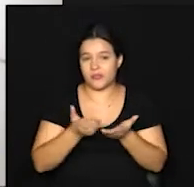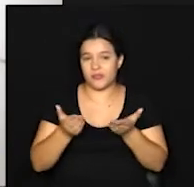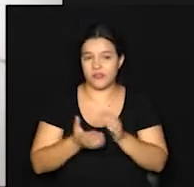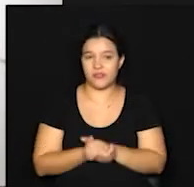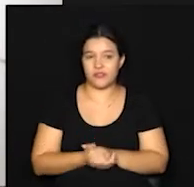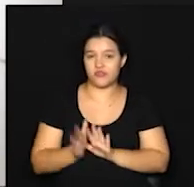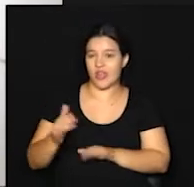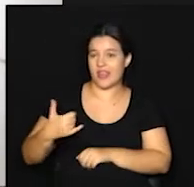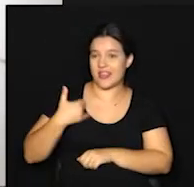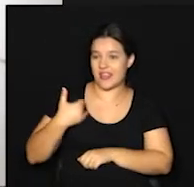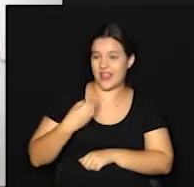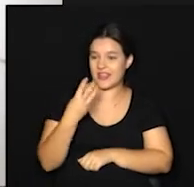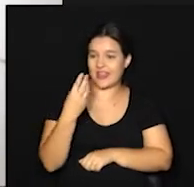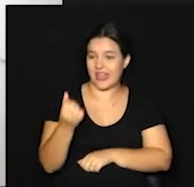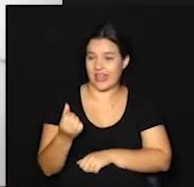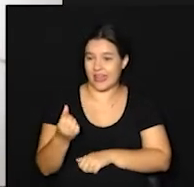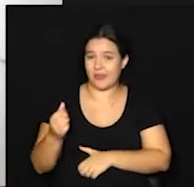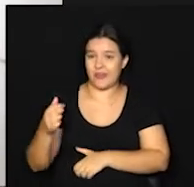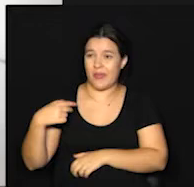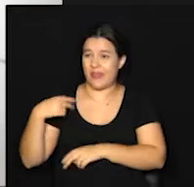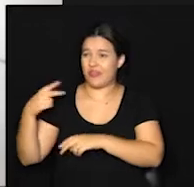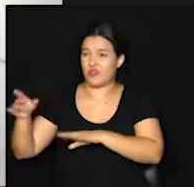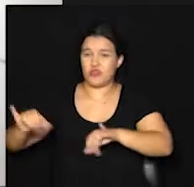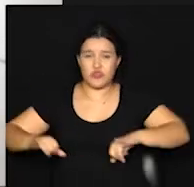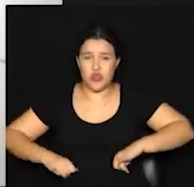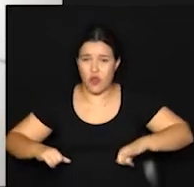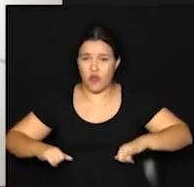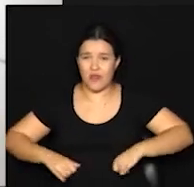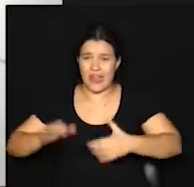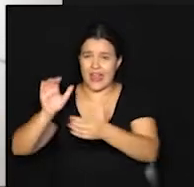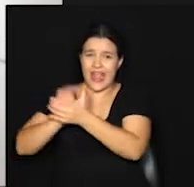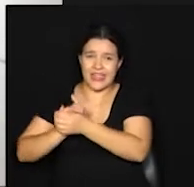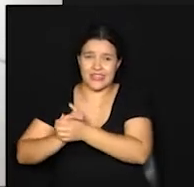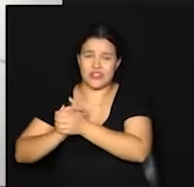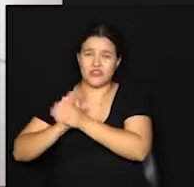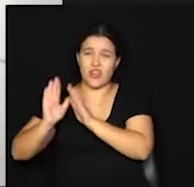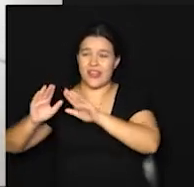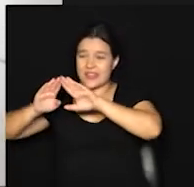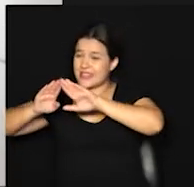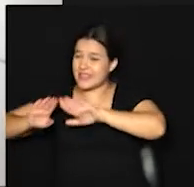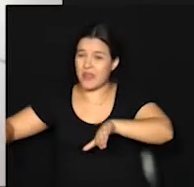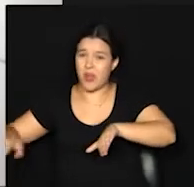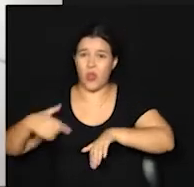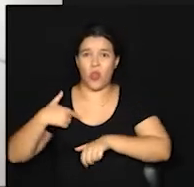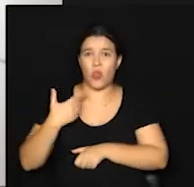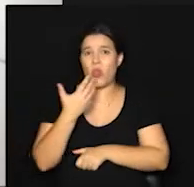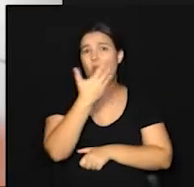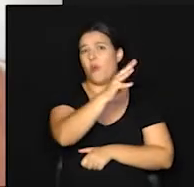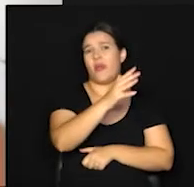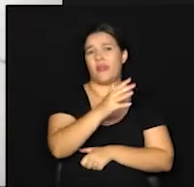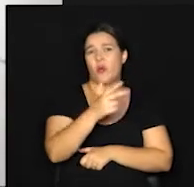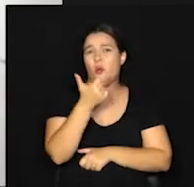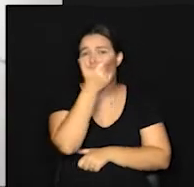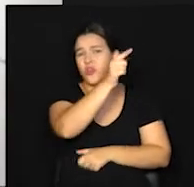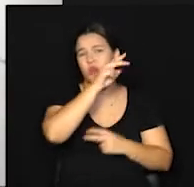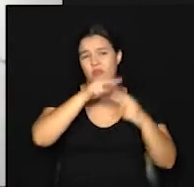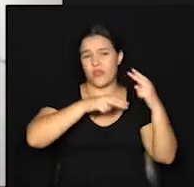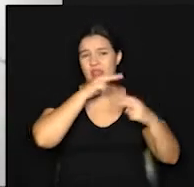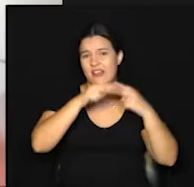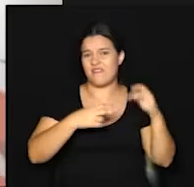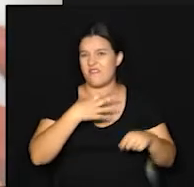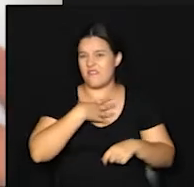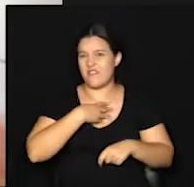estou com 36 anos, eu acabei de sair de uma relação, eu não quero buscar uma outra pessoa para ter um filho